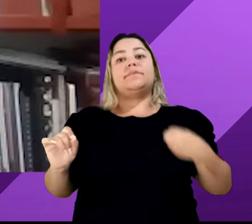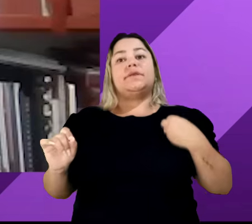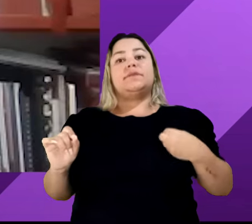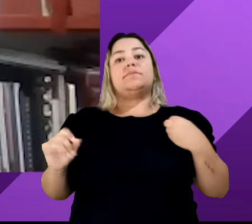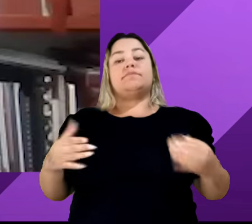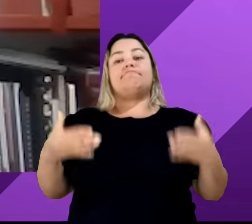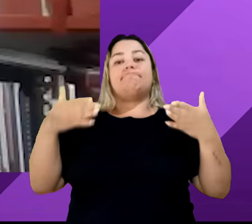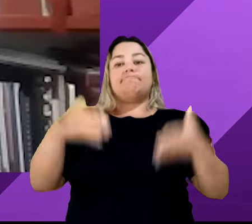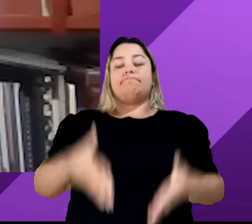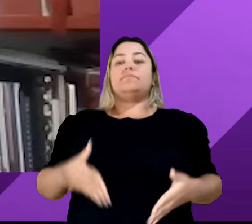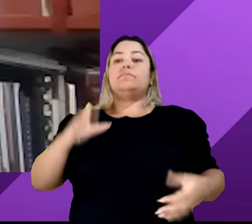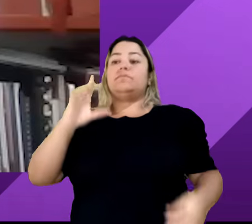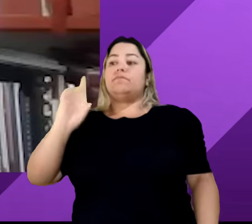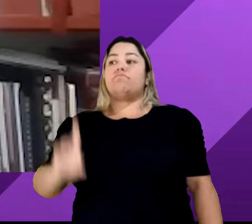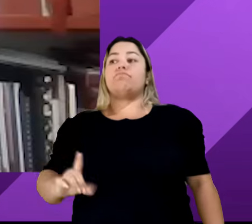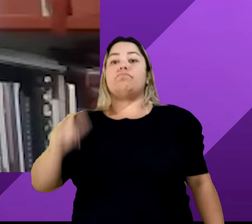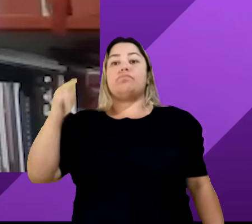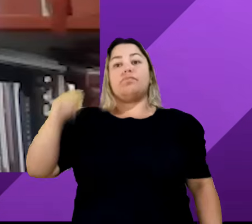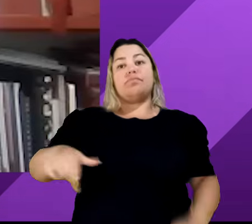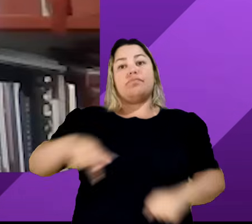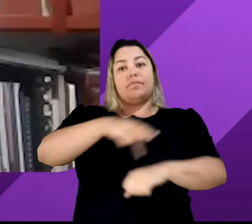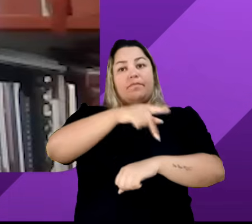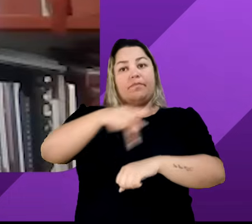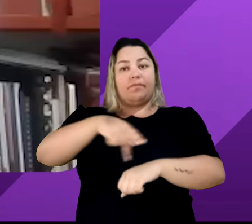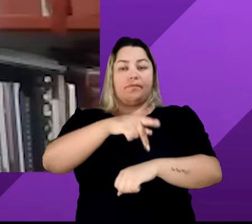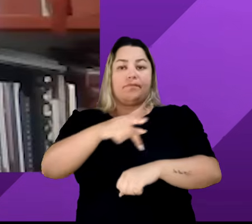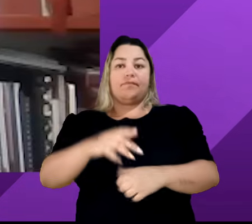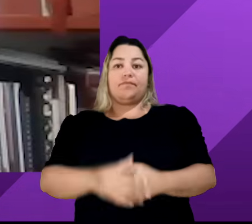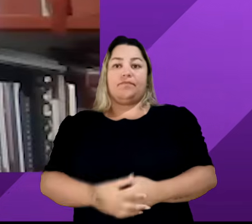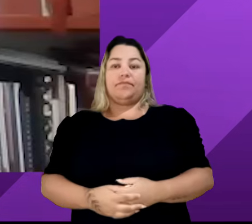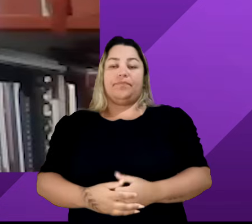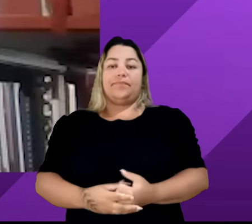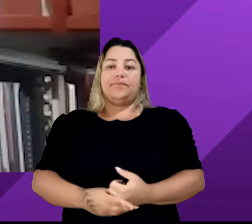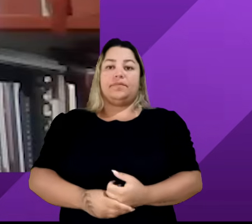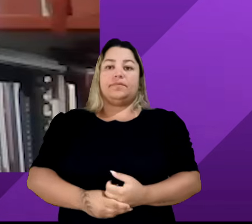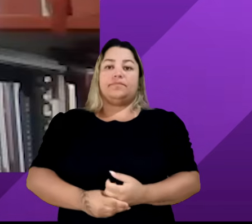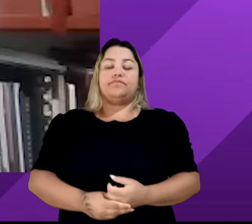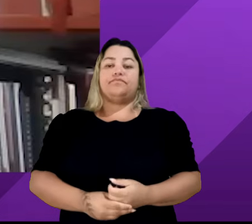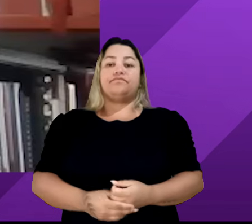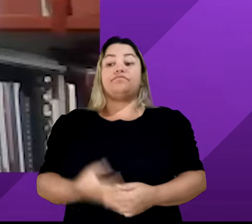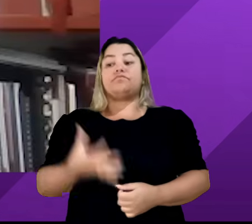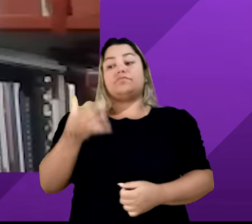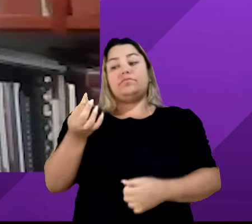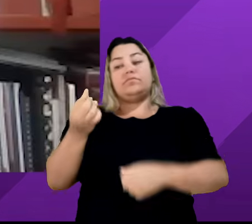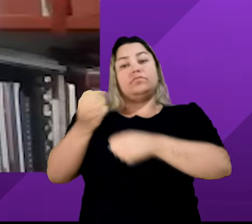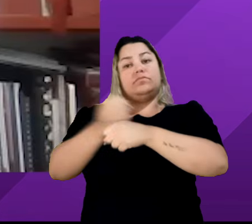Internacional. Eu fiquei por 6 anos como